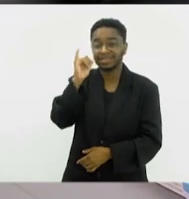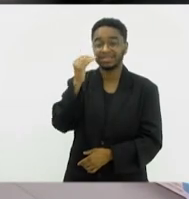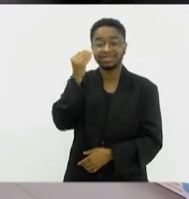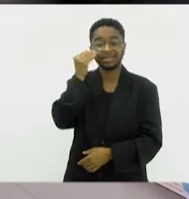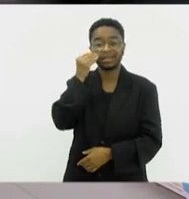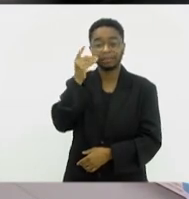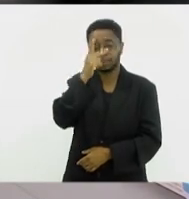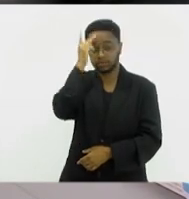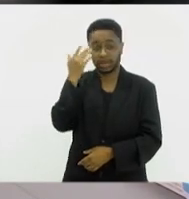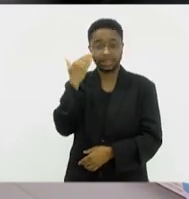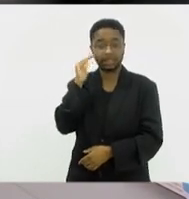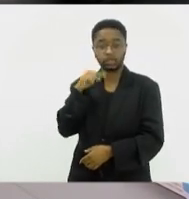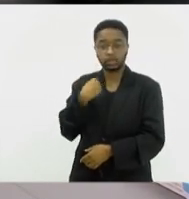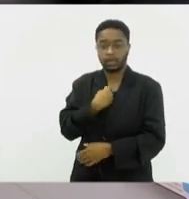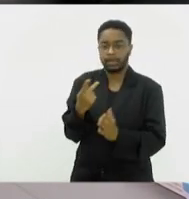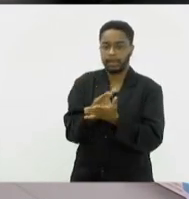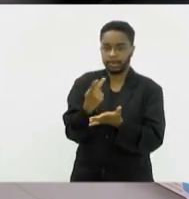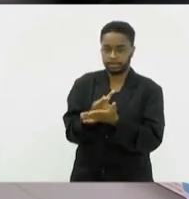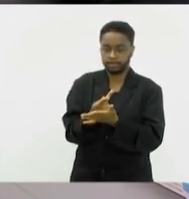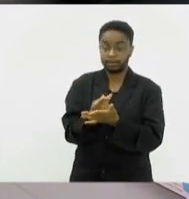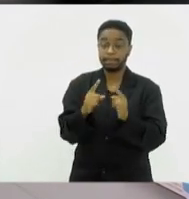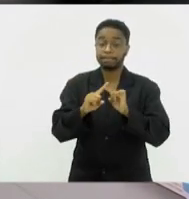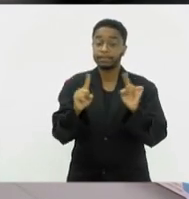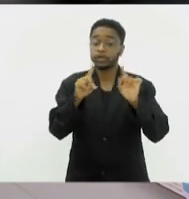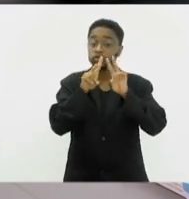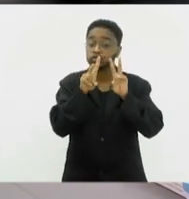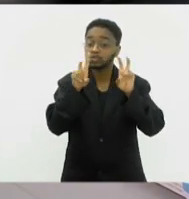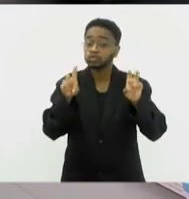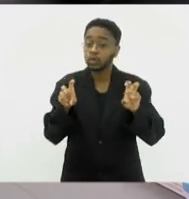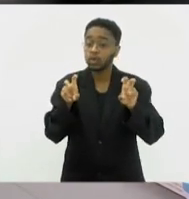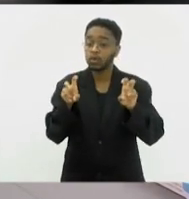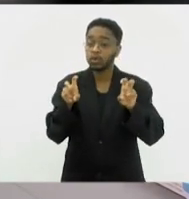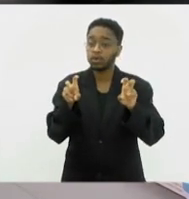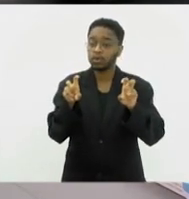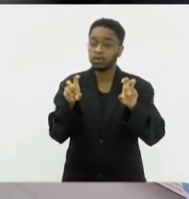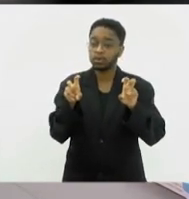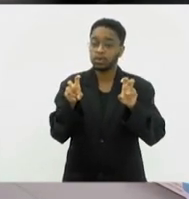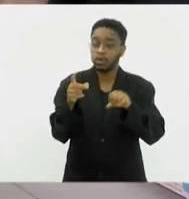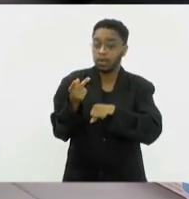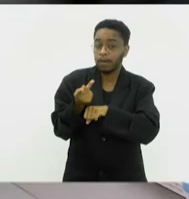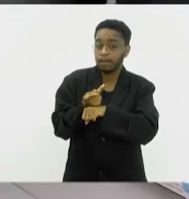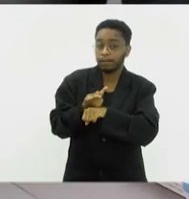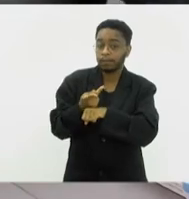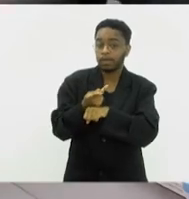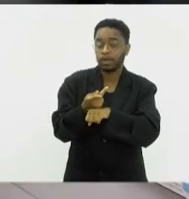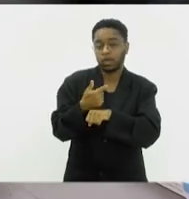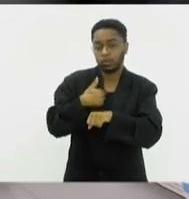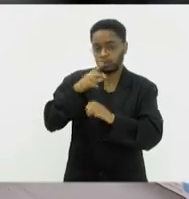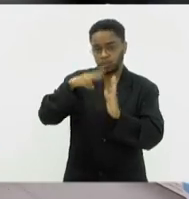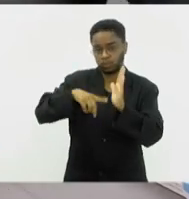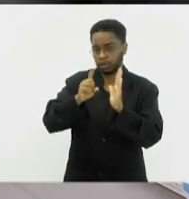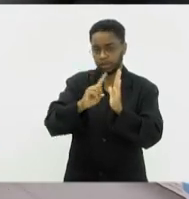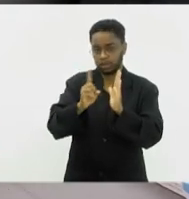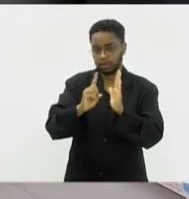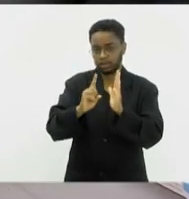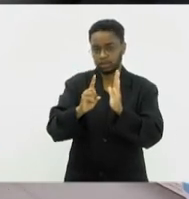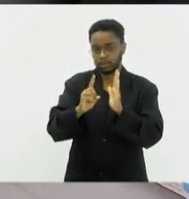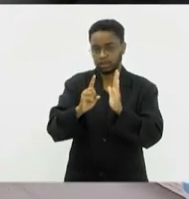má interpretação. Sim. E com relação à busca, me parece que eu não li,